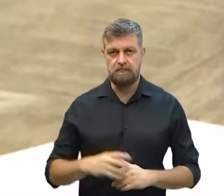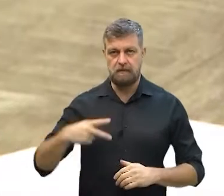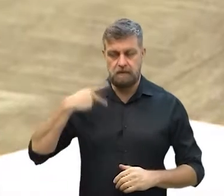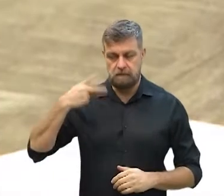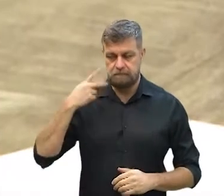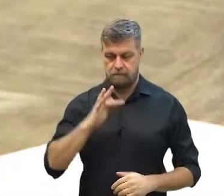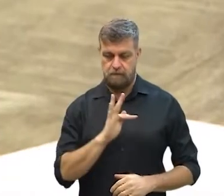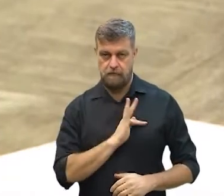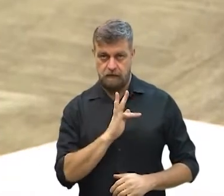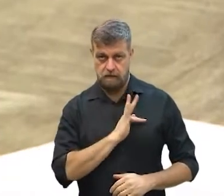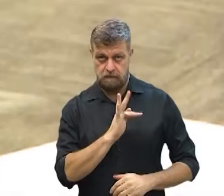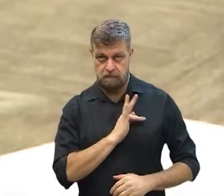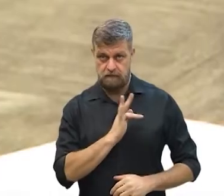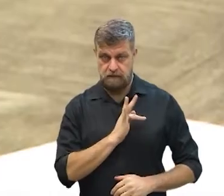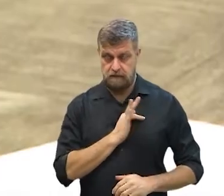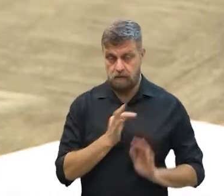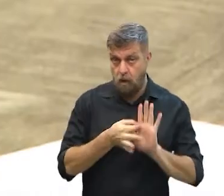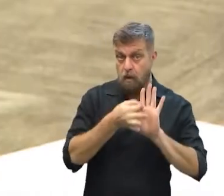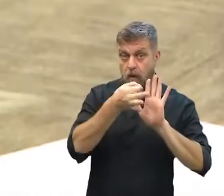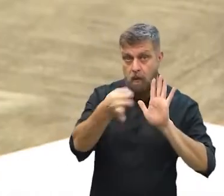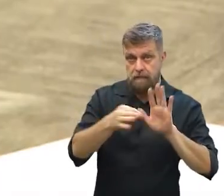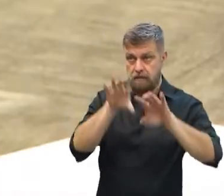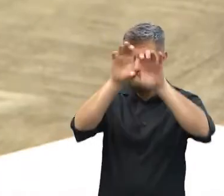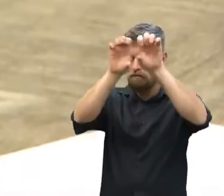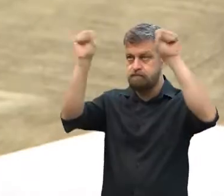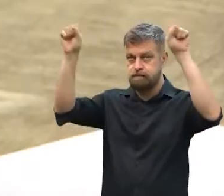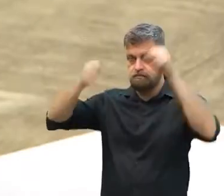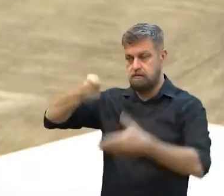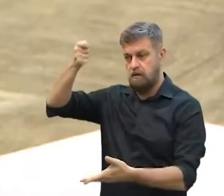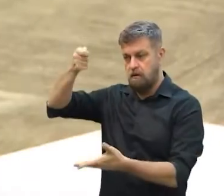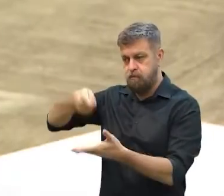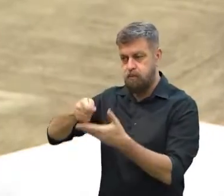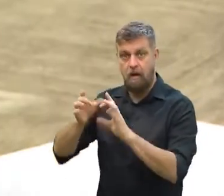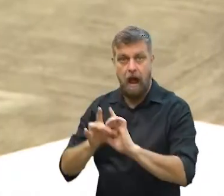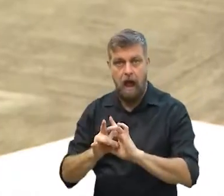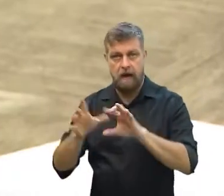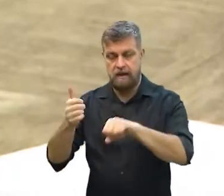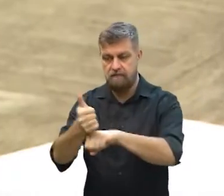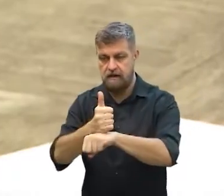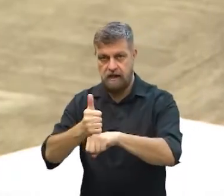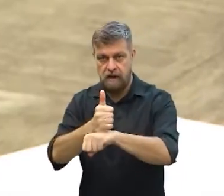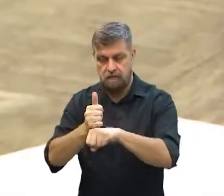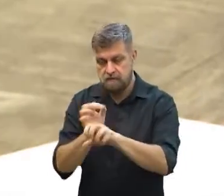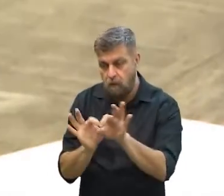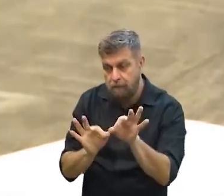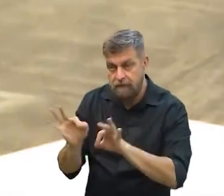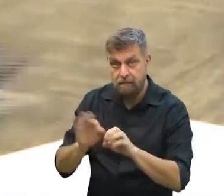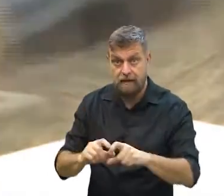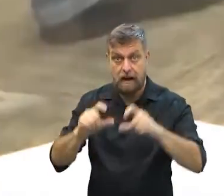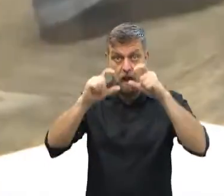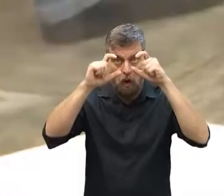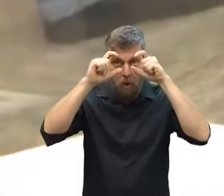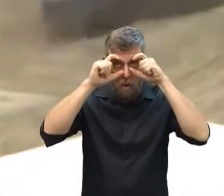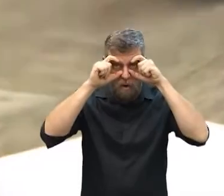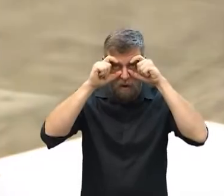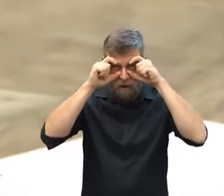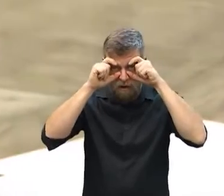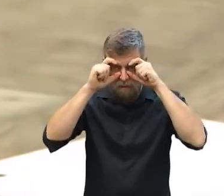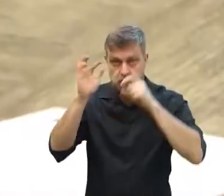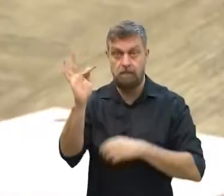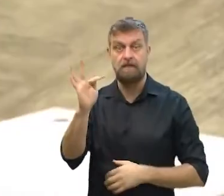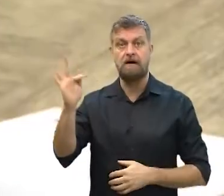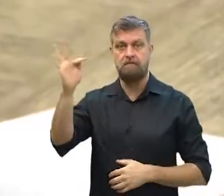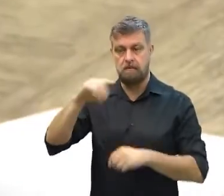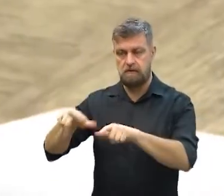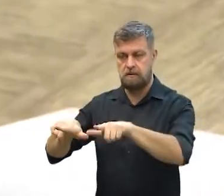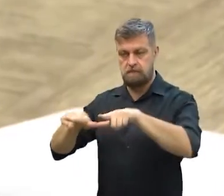O vereador Fernando Mendes comentou a decisão do STF, que libera livre exercício da profissão de optometrista de nível